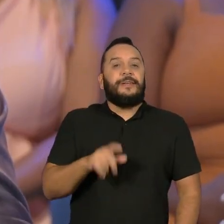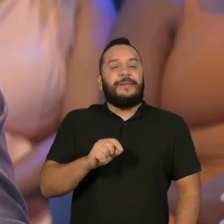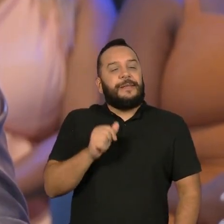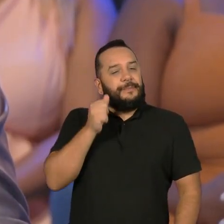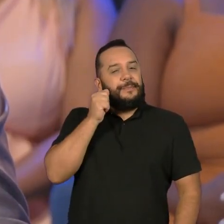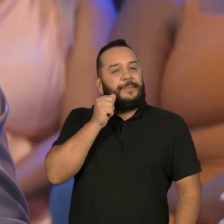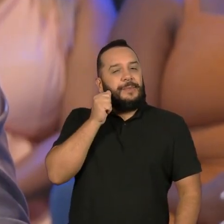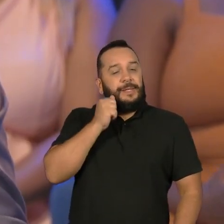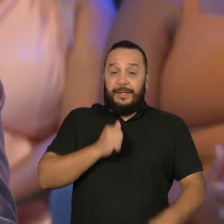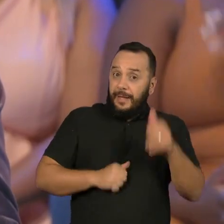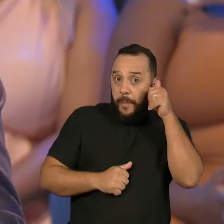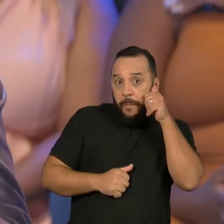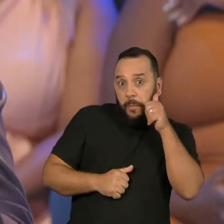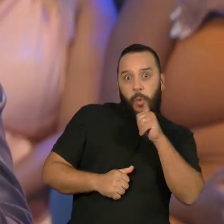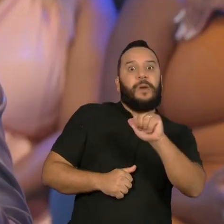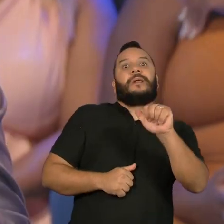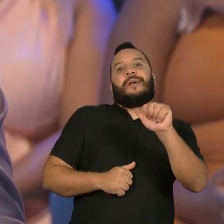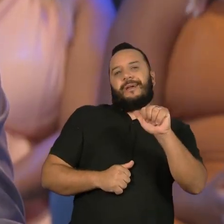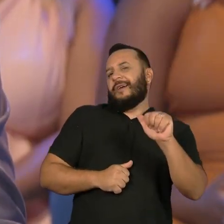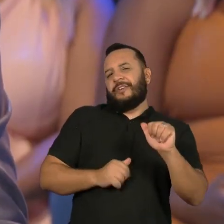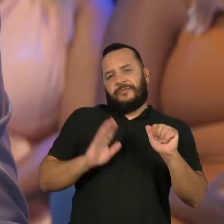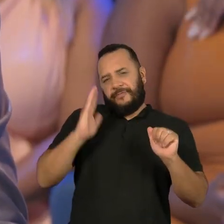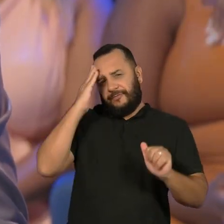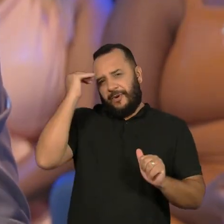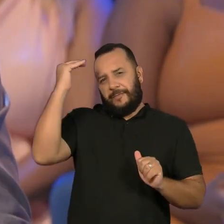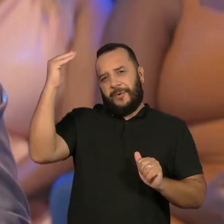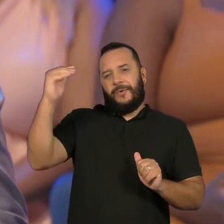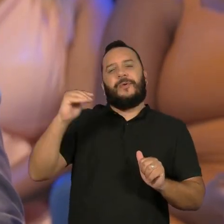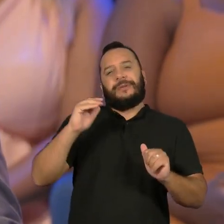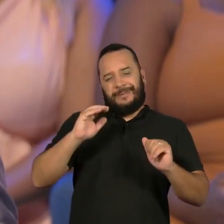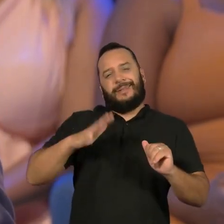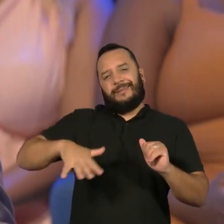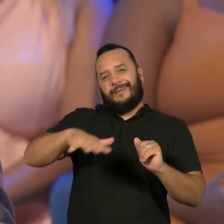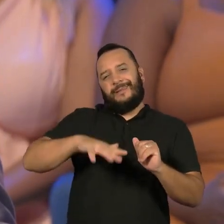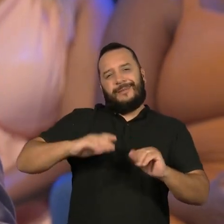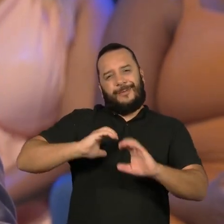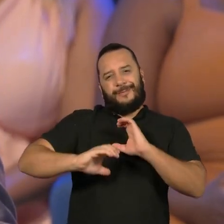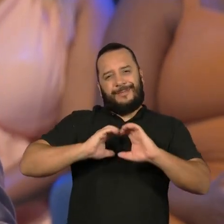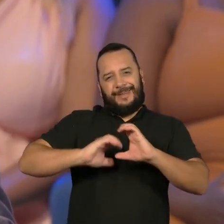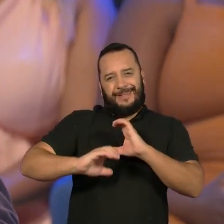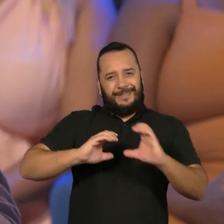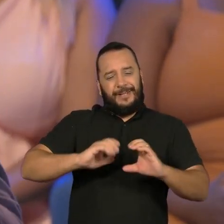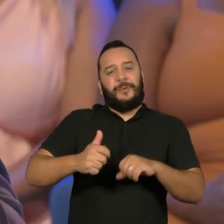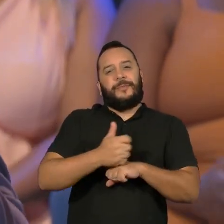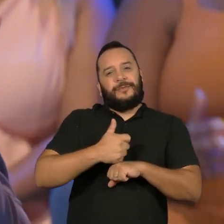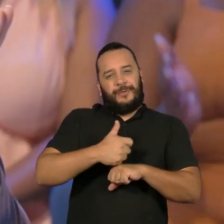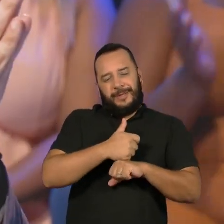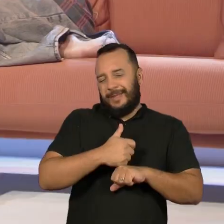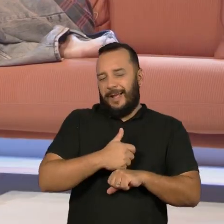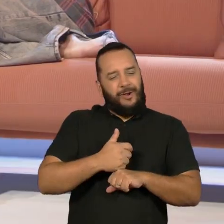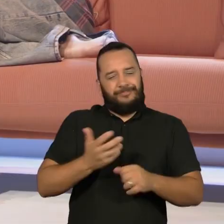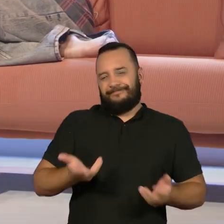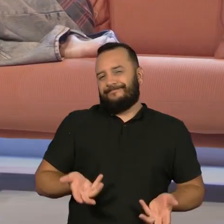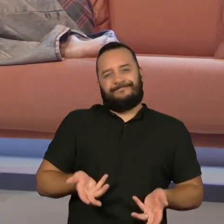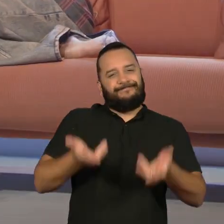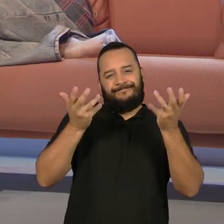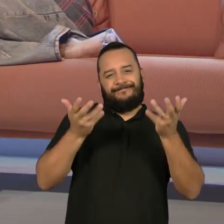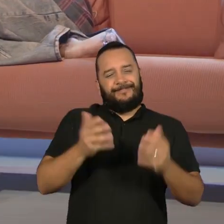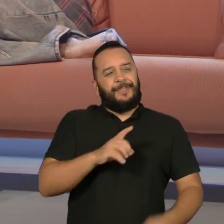uma mulher, uma gigante da comunicação, com um talento imenso, que é a Duda Beat. Seja bem-vinda.